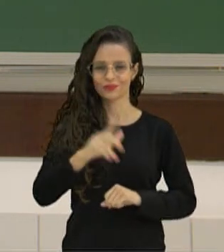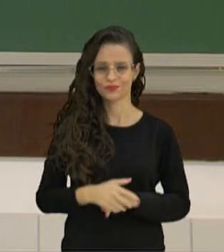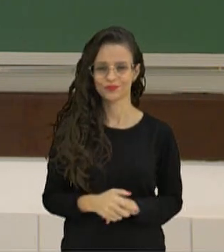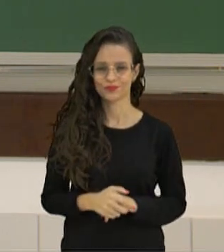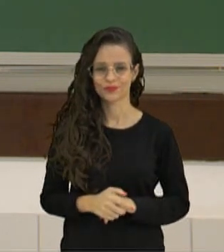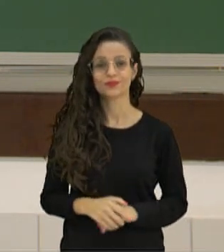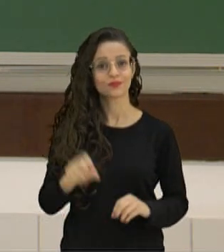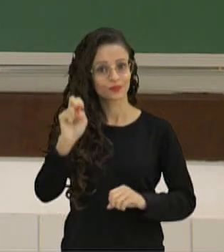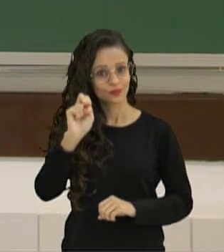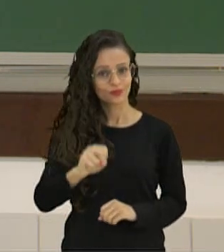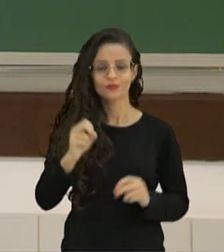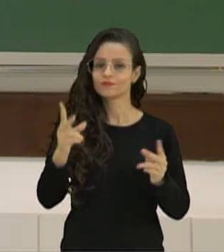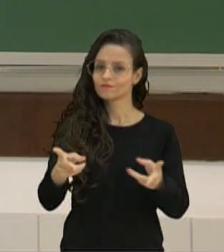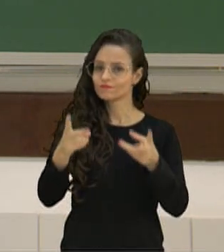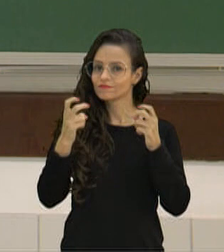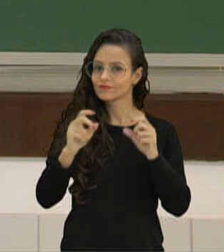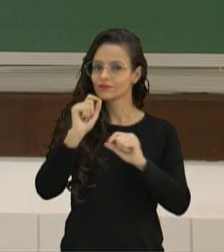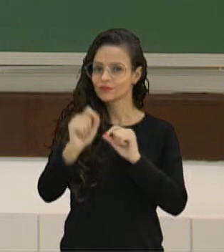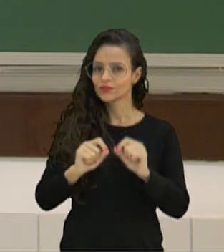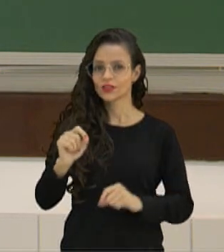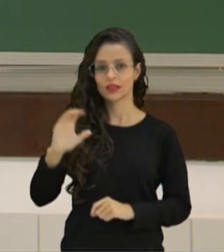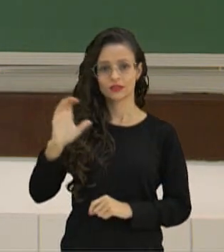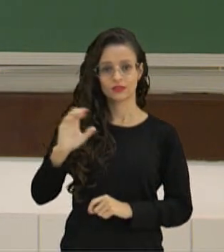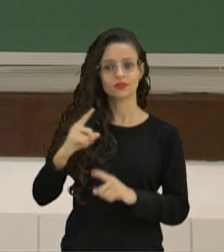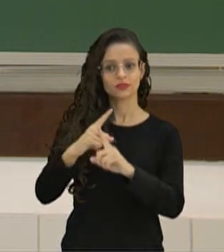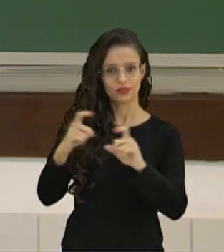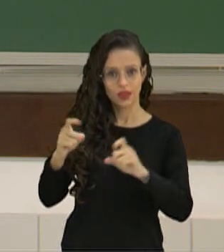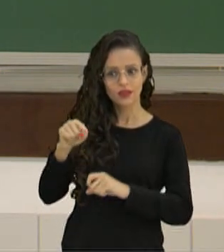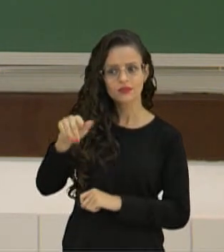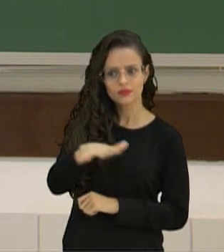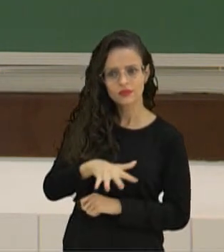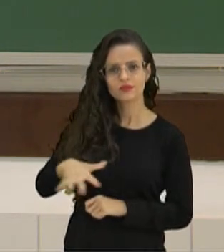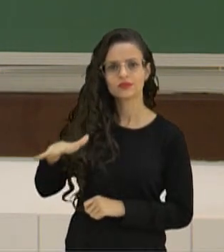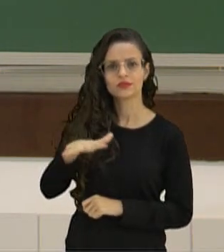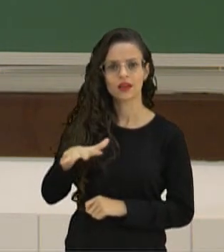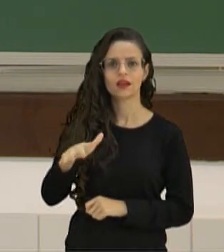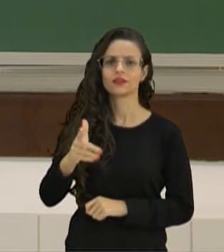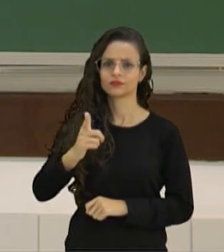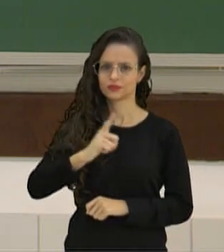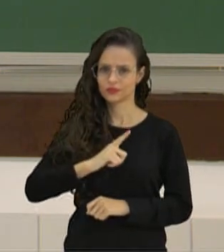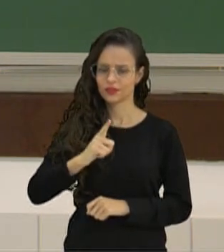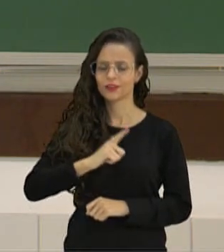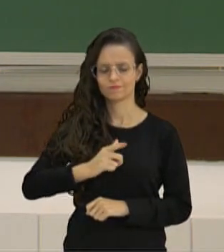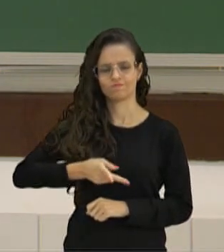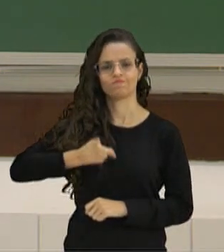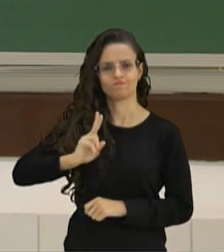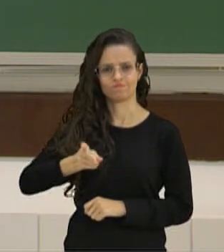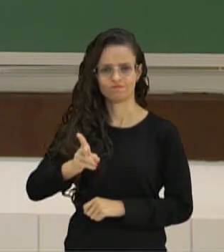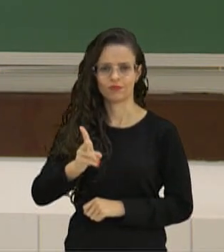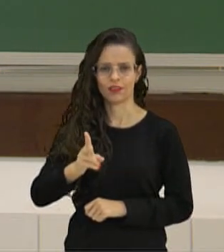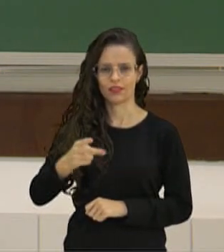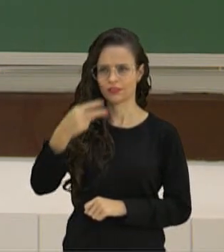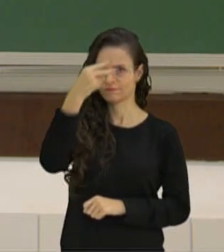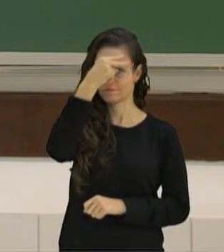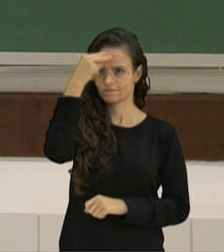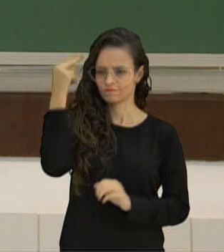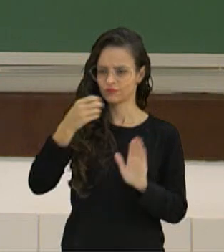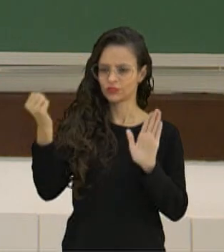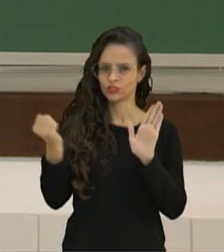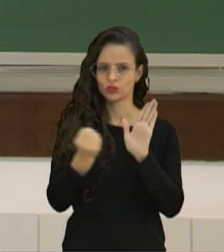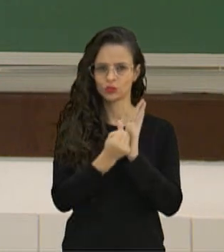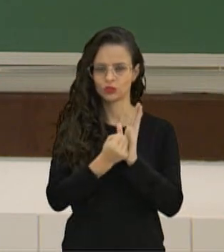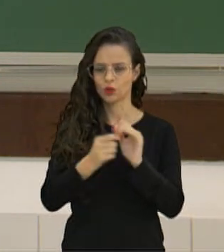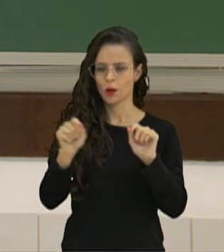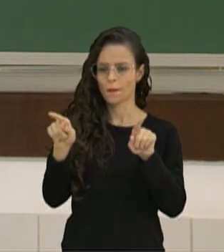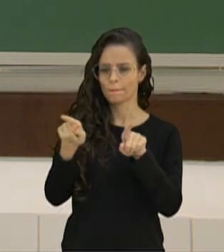Sim, observando que a ciência ainda carrega aquele estigma do